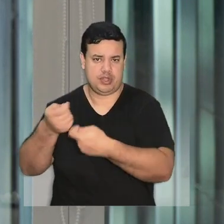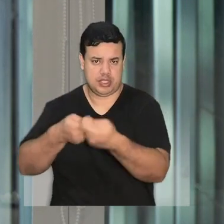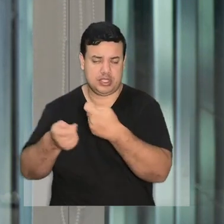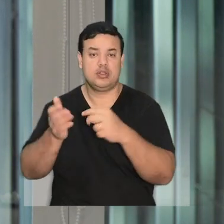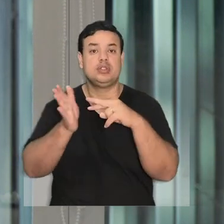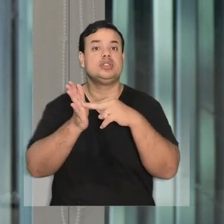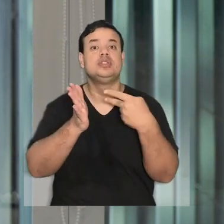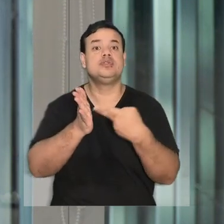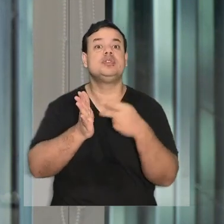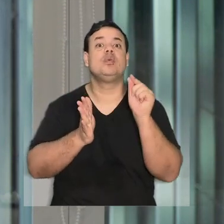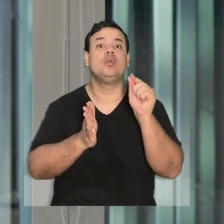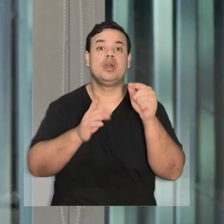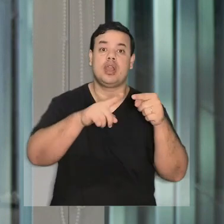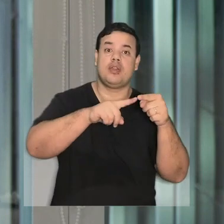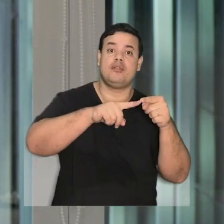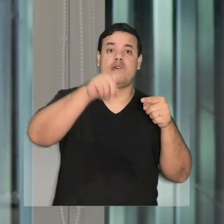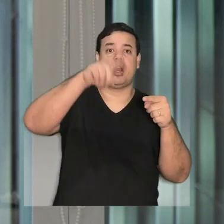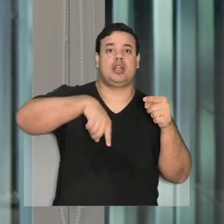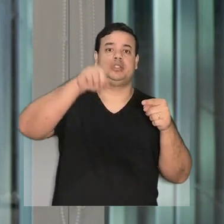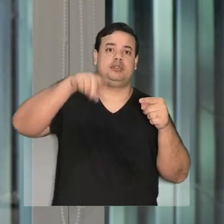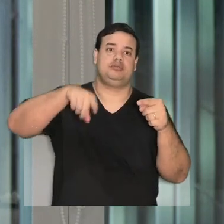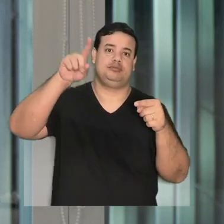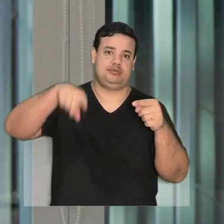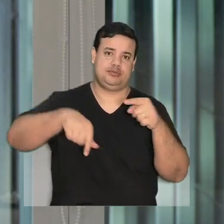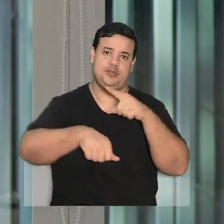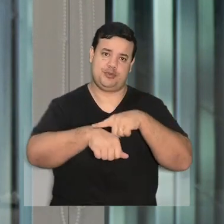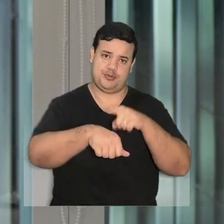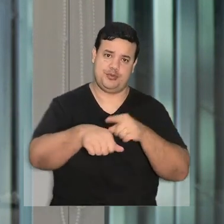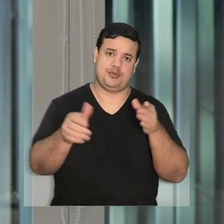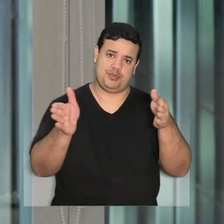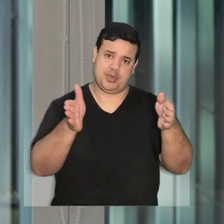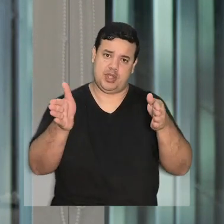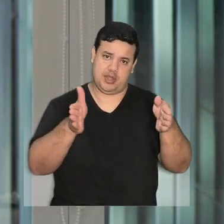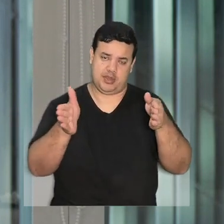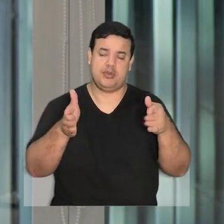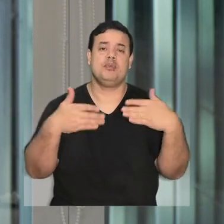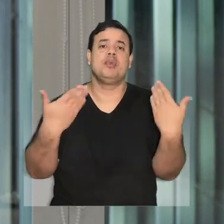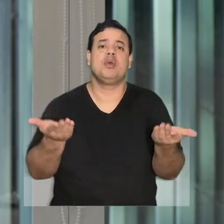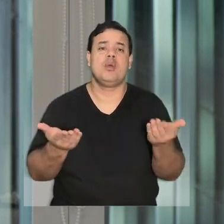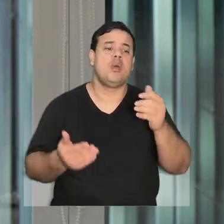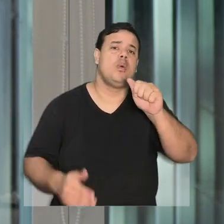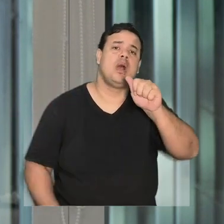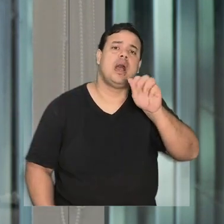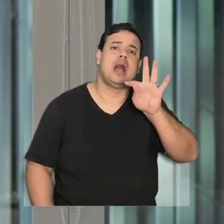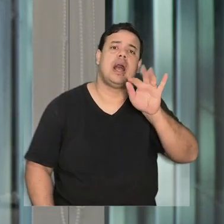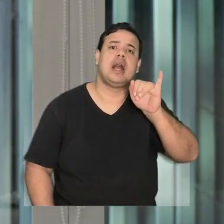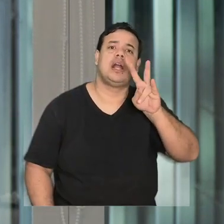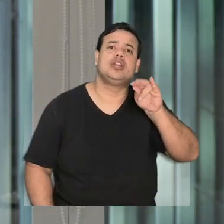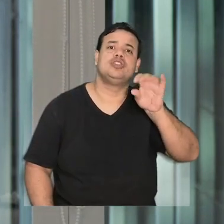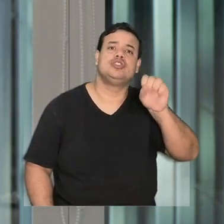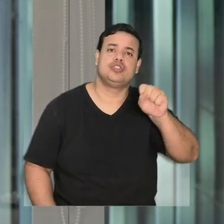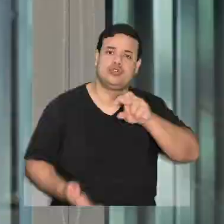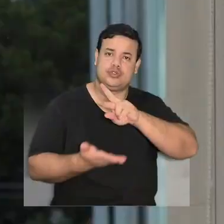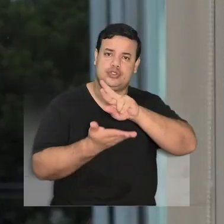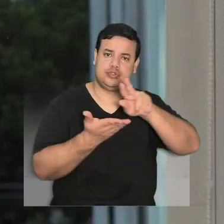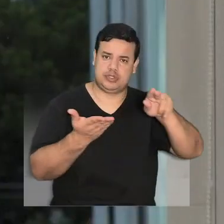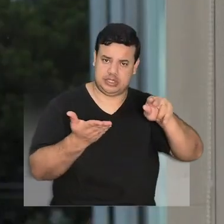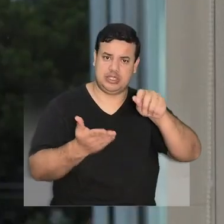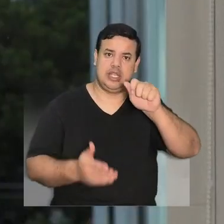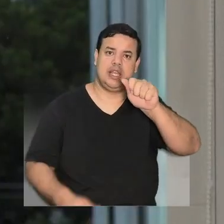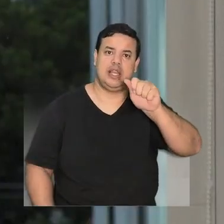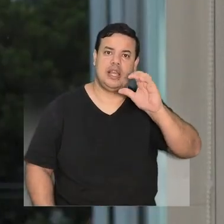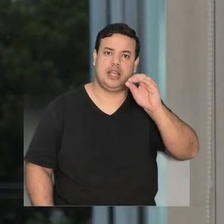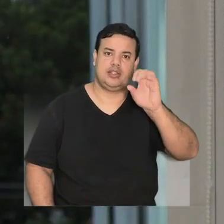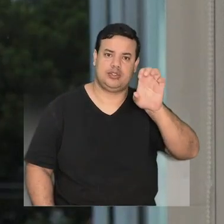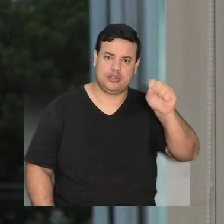volatilidade representa a variação do preço dos ativos dentro de um período. Mas quais ativos?